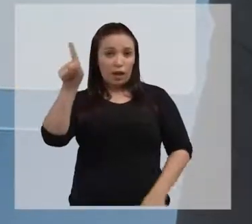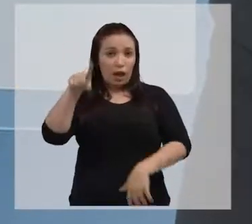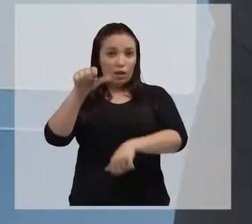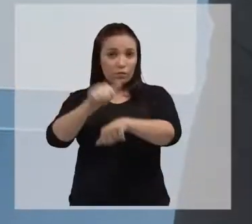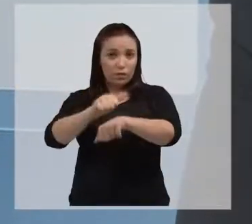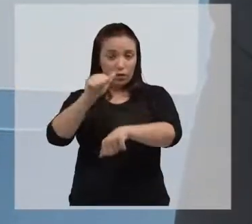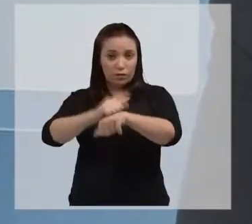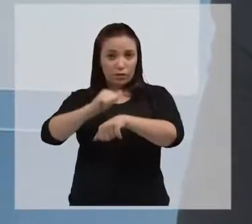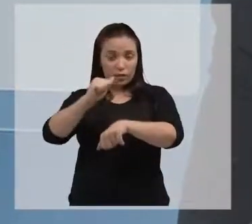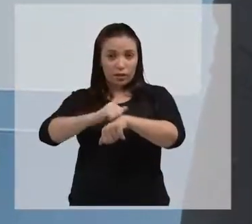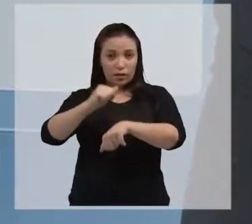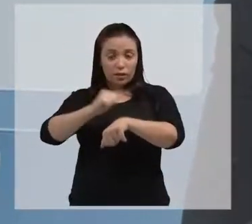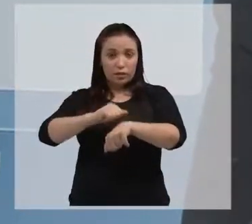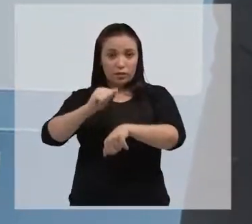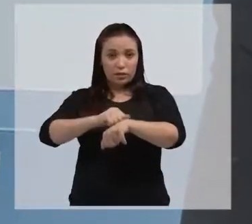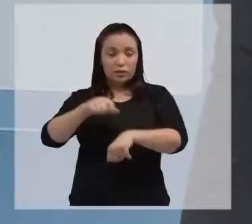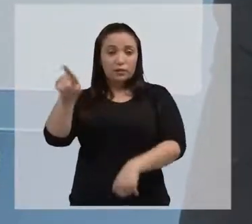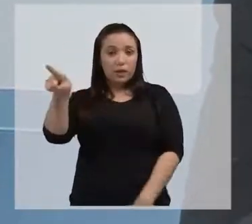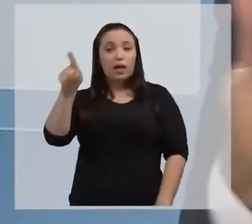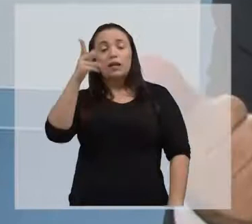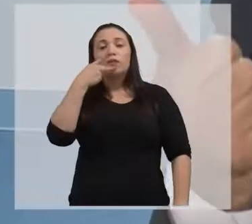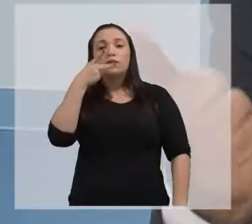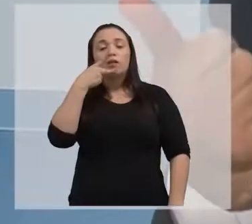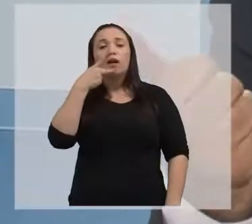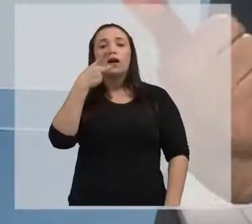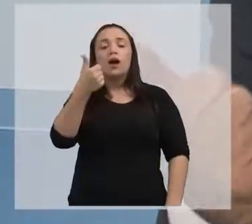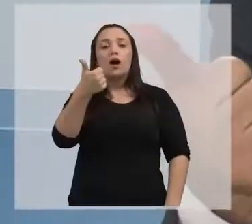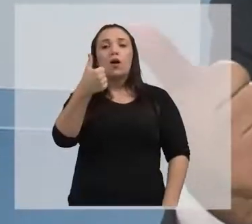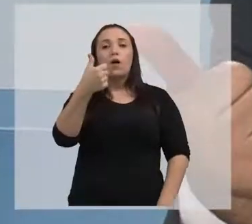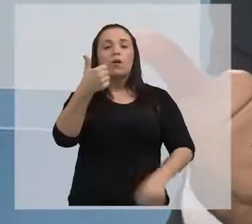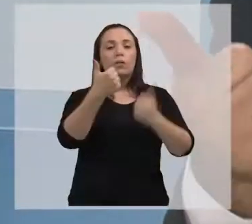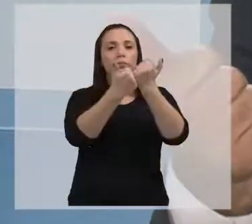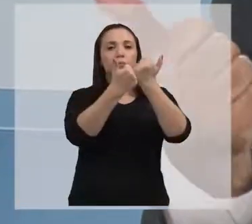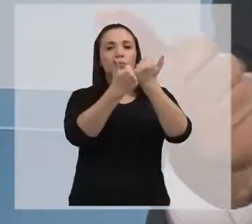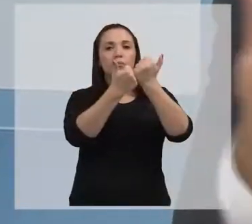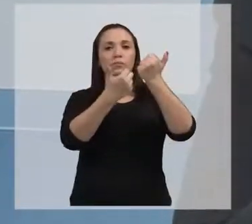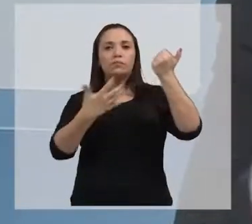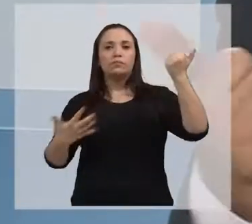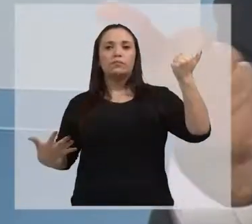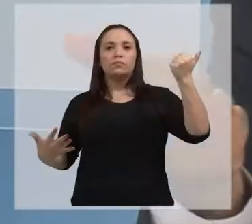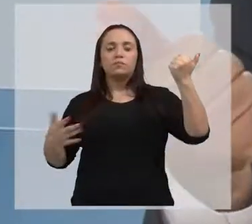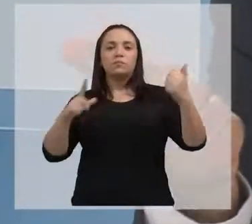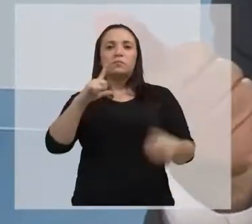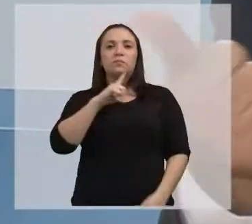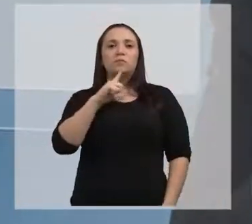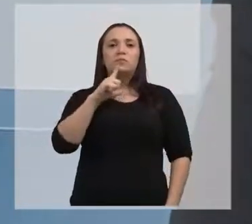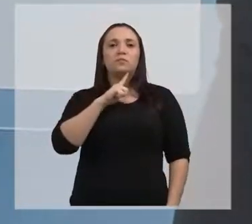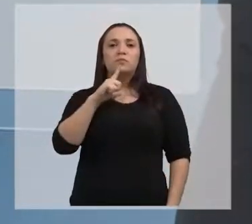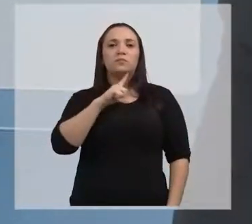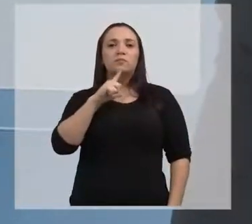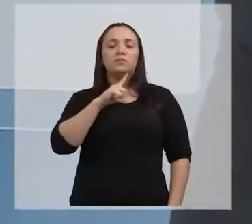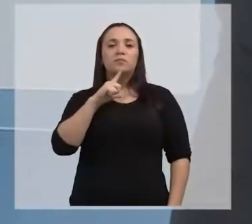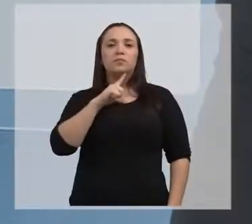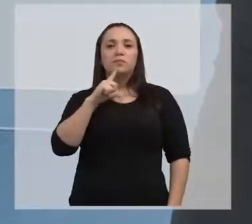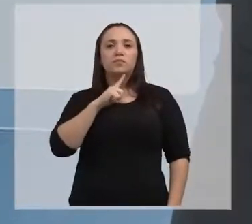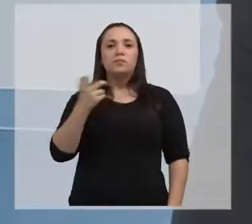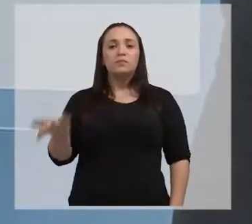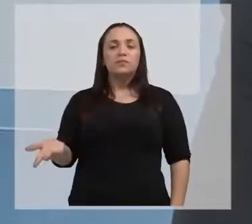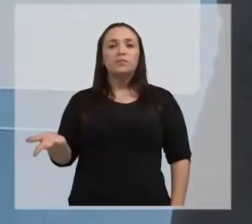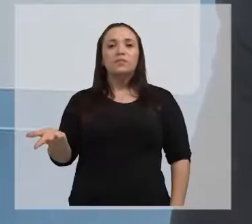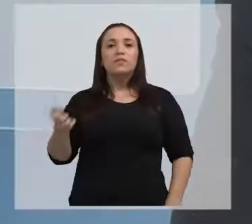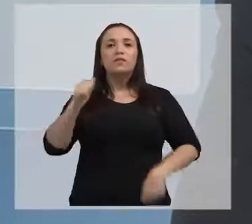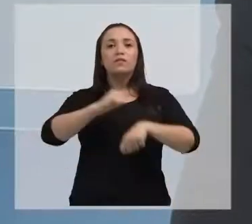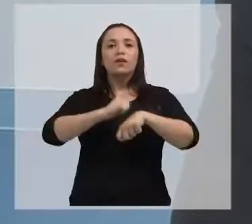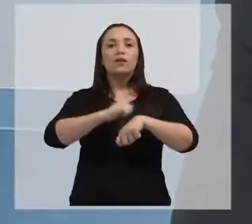os 11 do Supremo Tribunal Federal do que ele dizer para mim qual é o time do Fortaleza que vai jogar agora